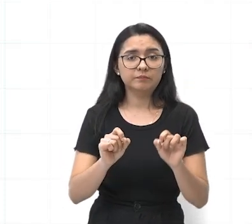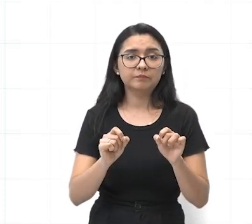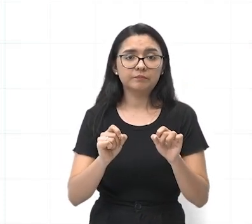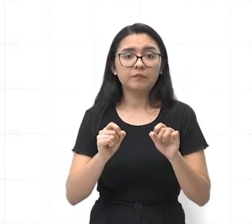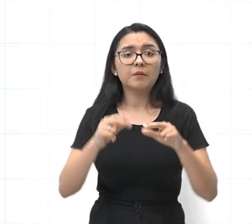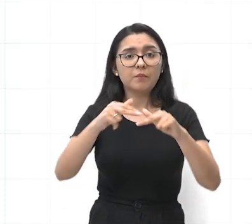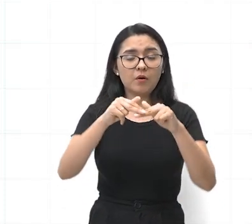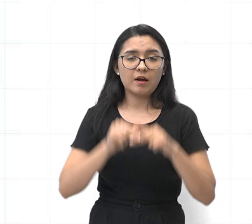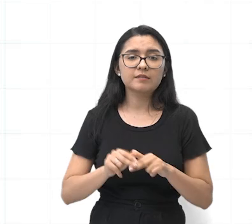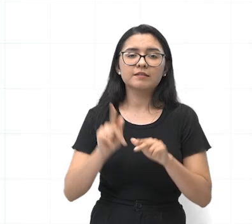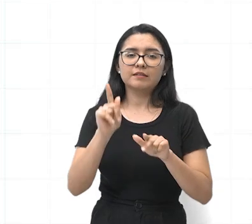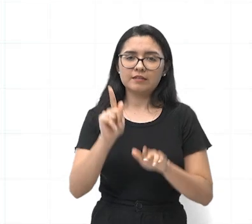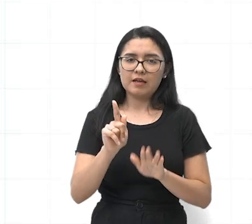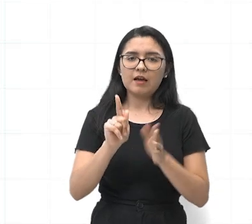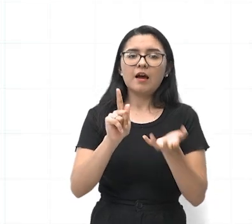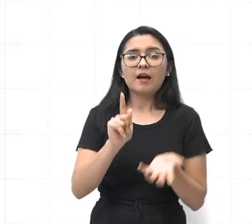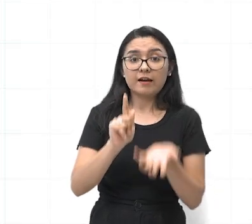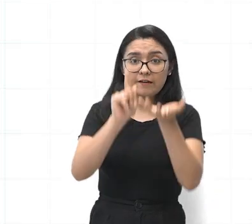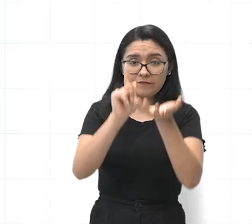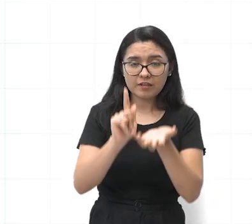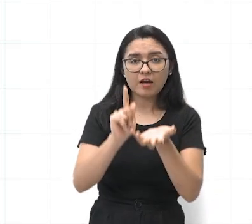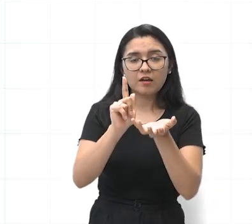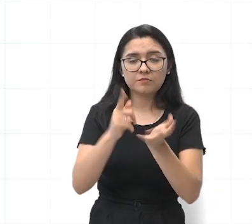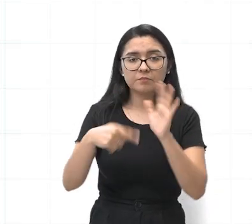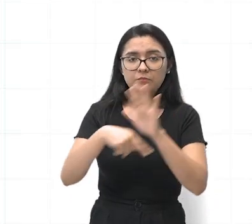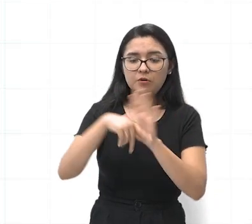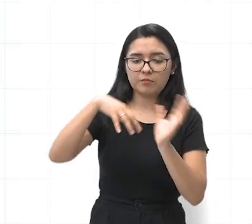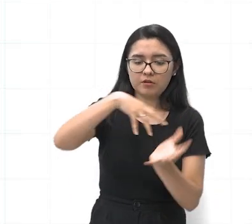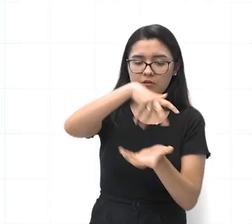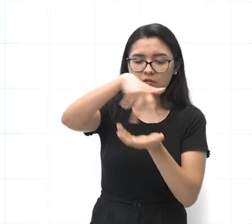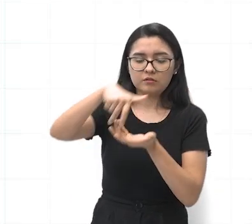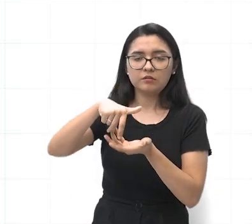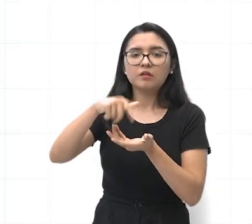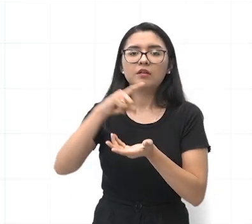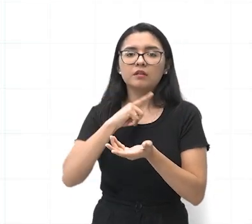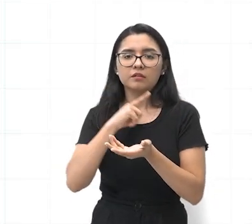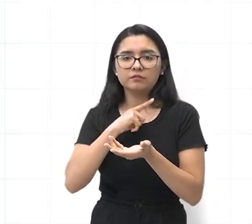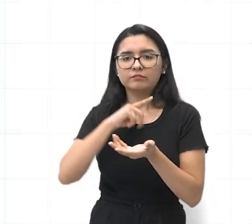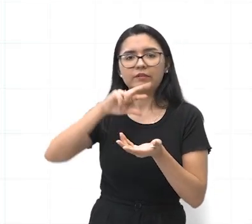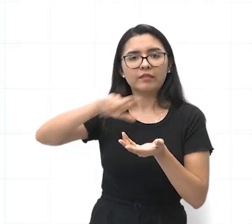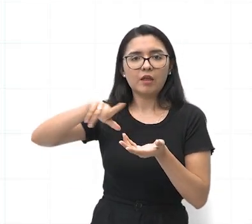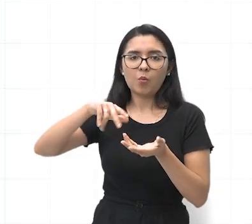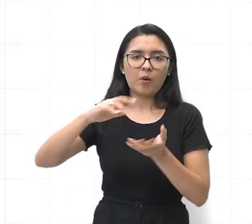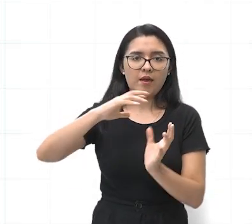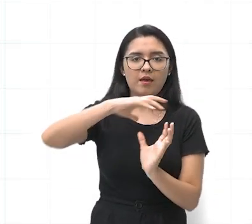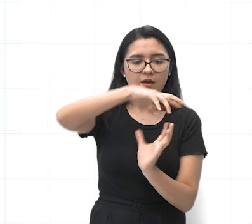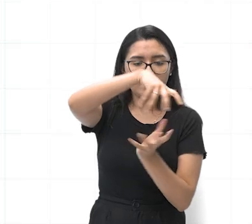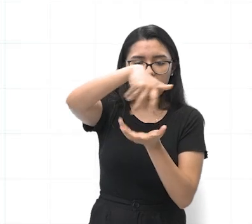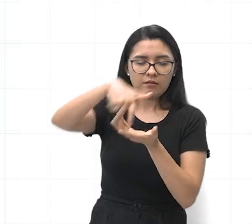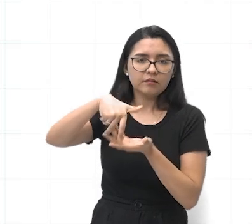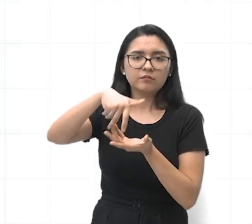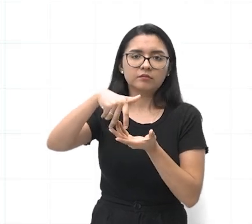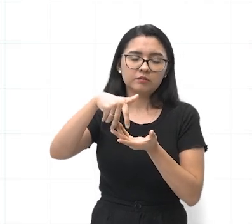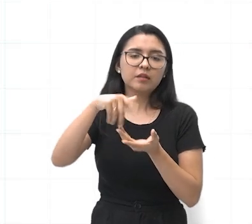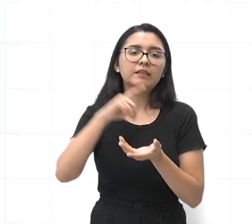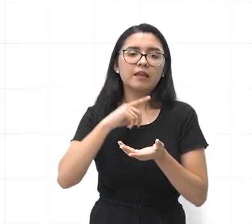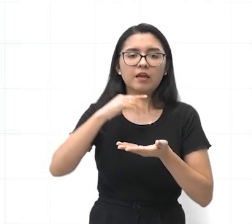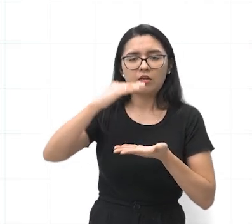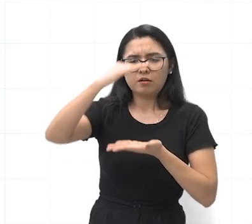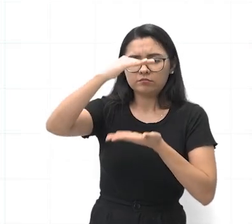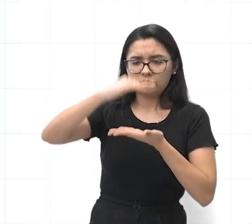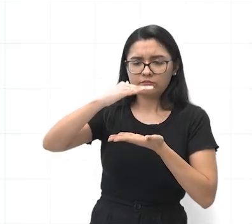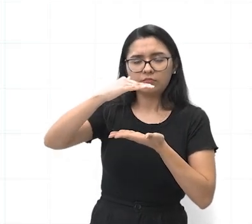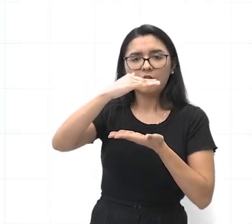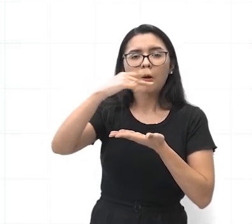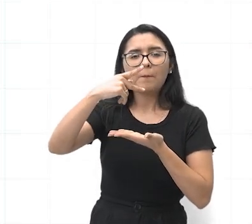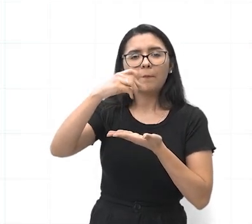força da gravidade do nosso planeta, na verdade, ele não é tão redondo. Ele tem um formato que